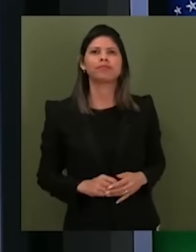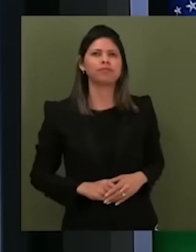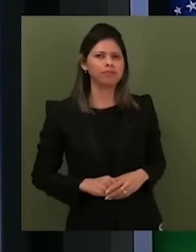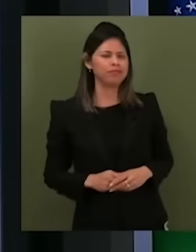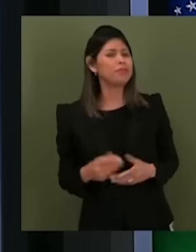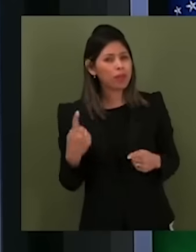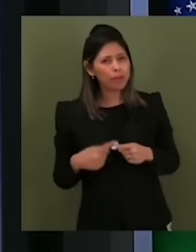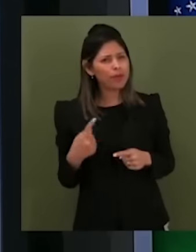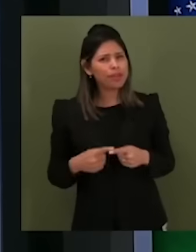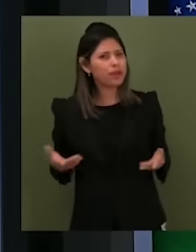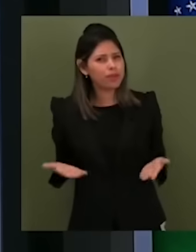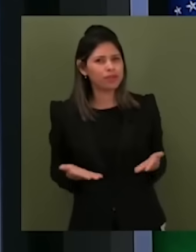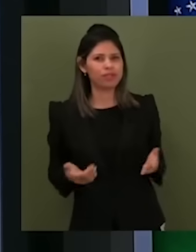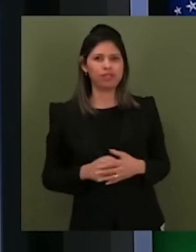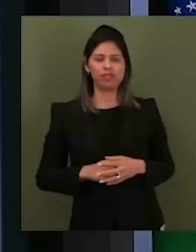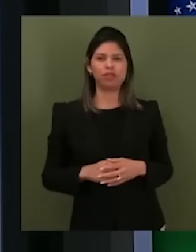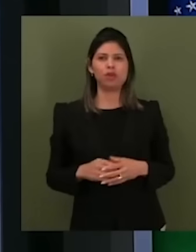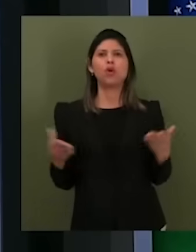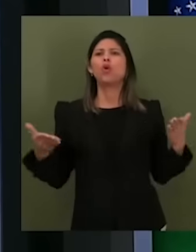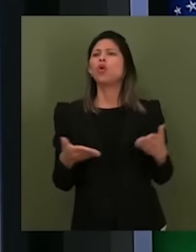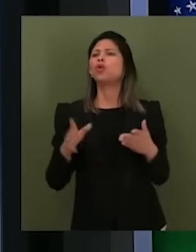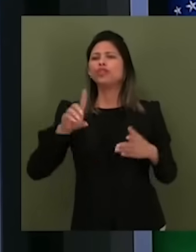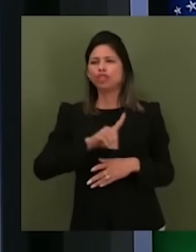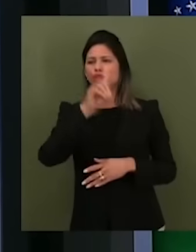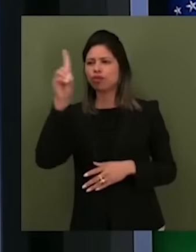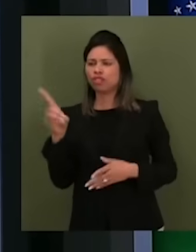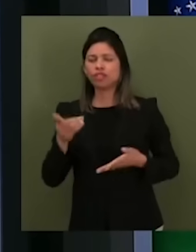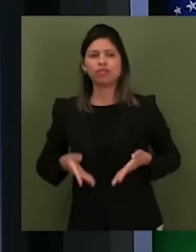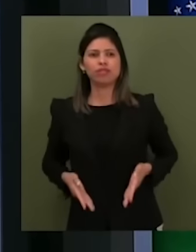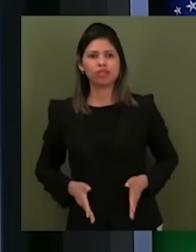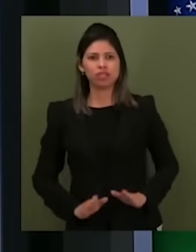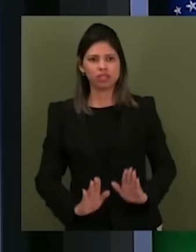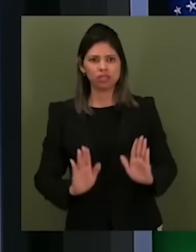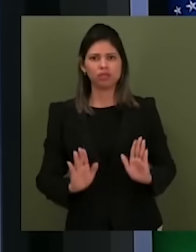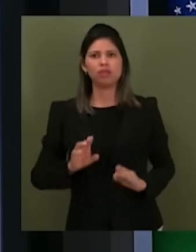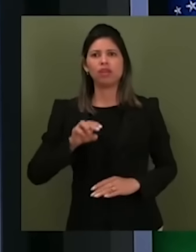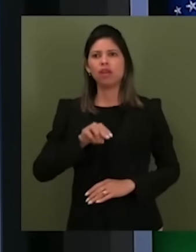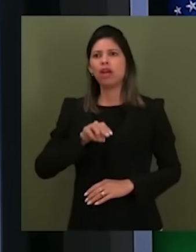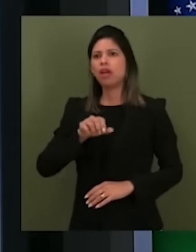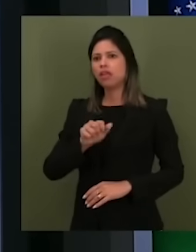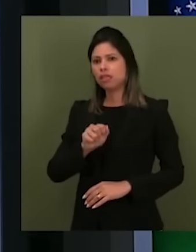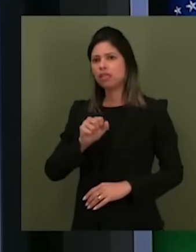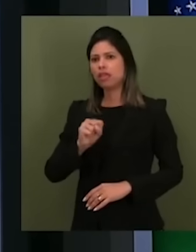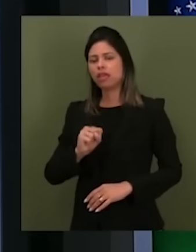Será porque hoje é o dia do nascituro? Será porque hoje são 35 anos?